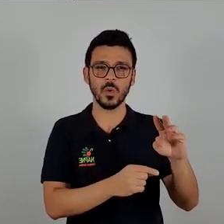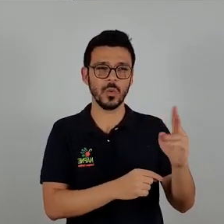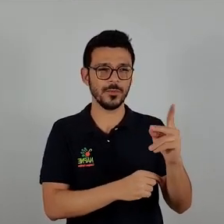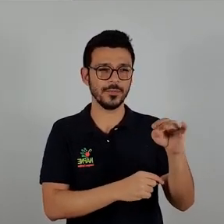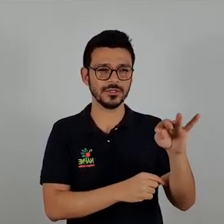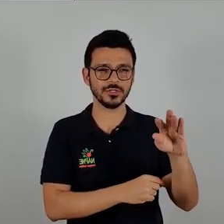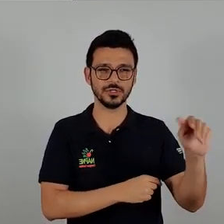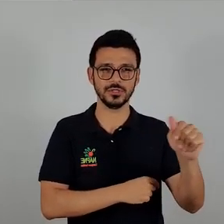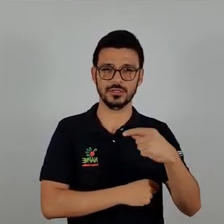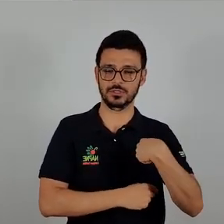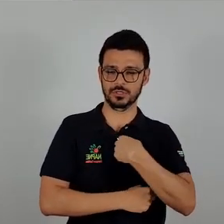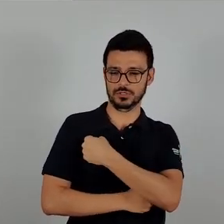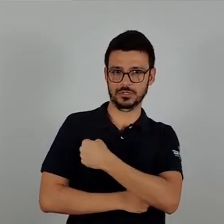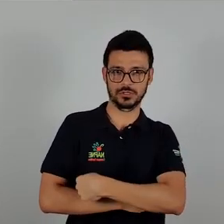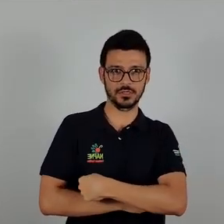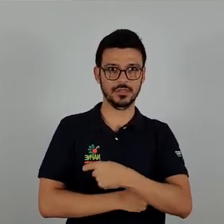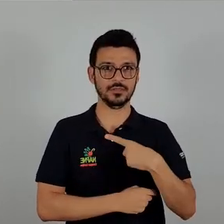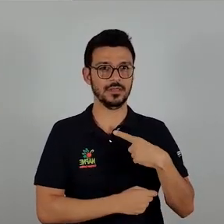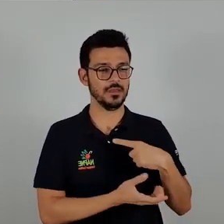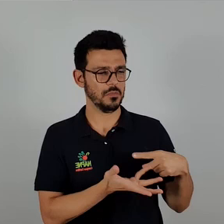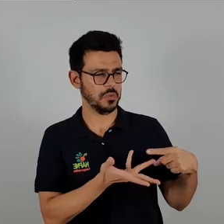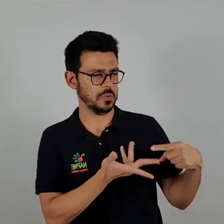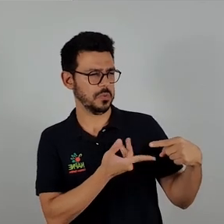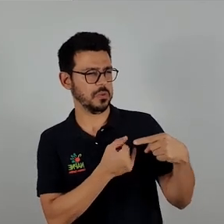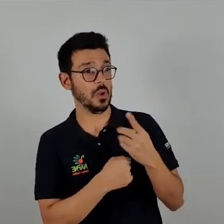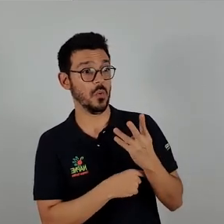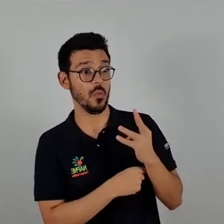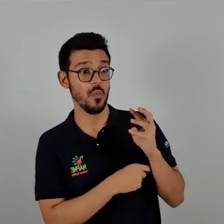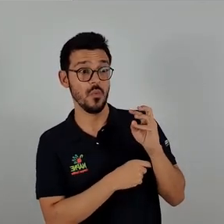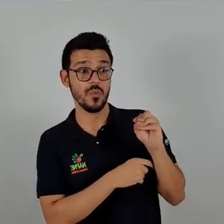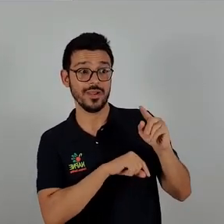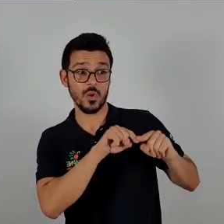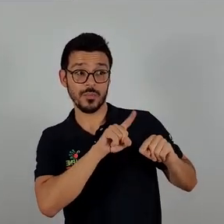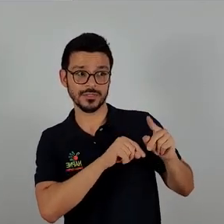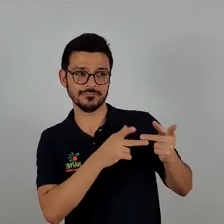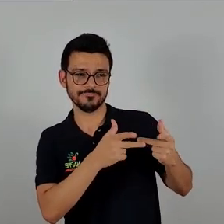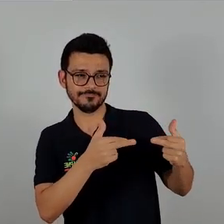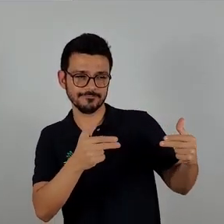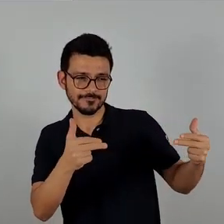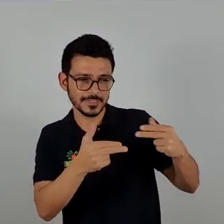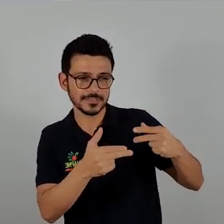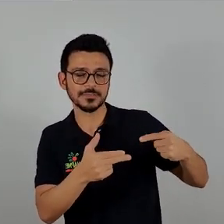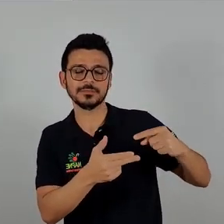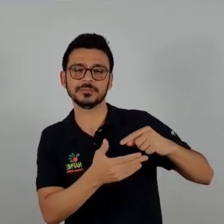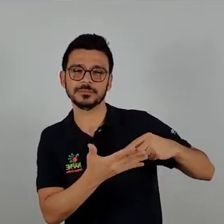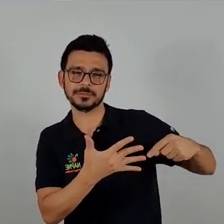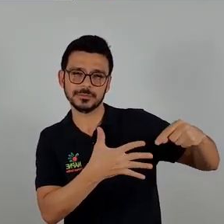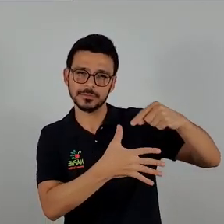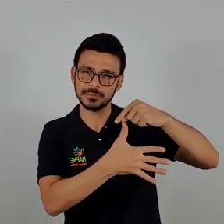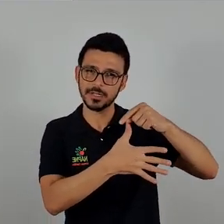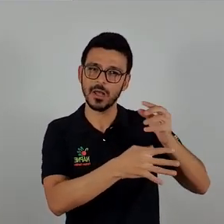pensando numa fórmula. E esta fórmula tem que pensar no paciente.